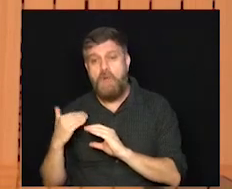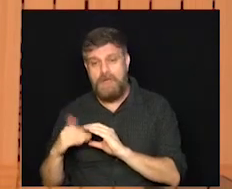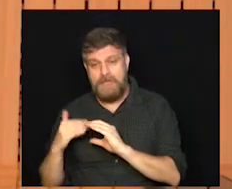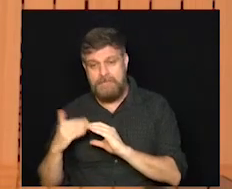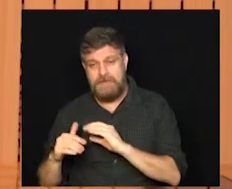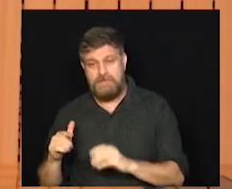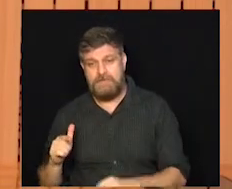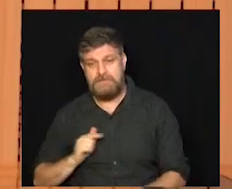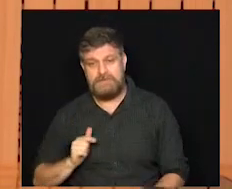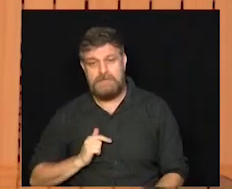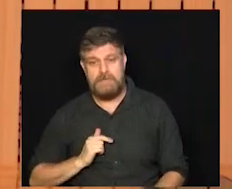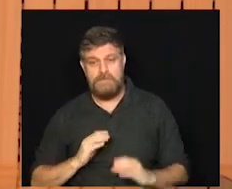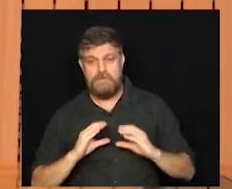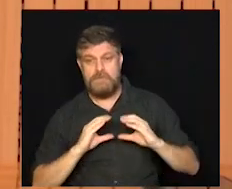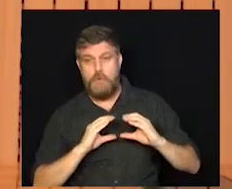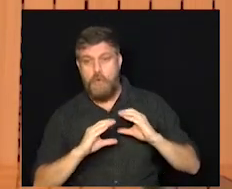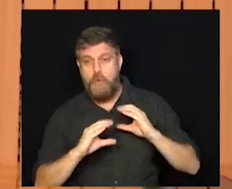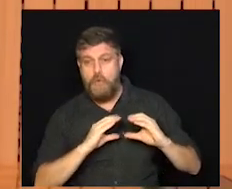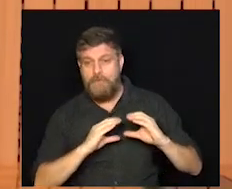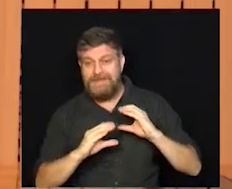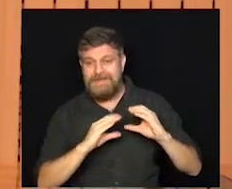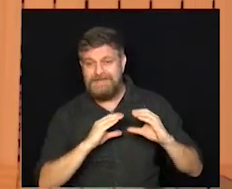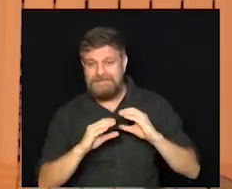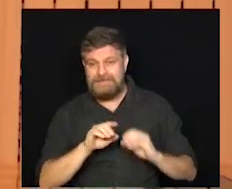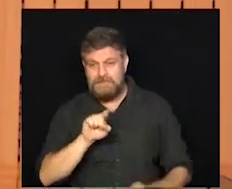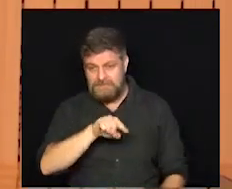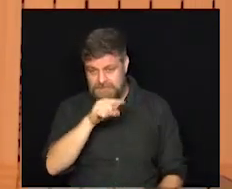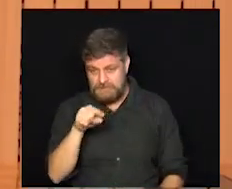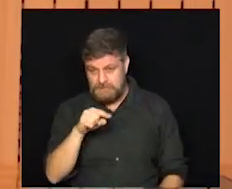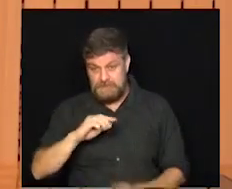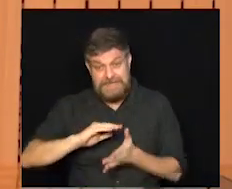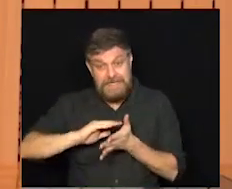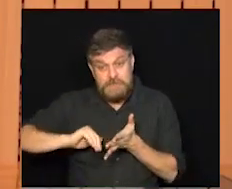C, sem cedilha. Então fica